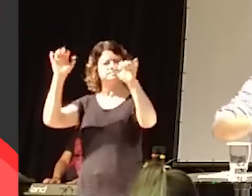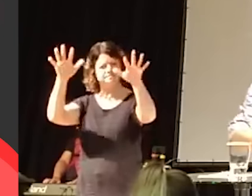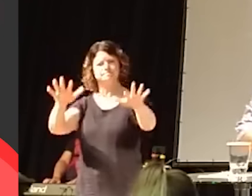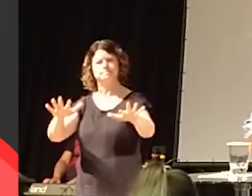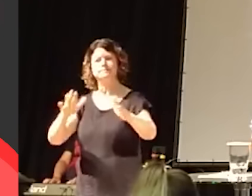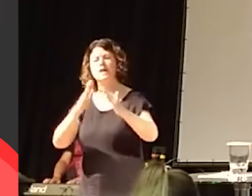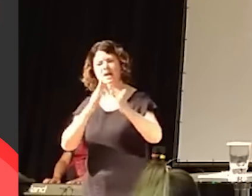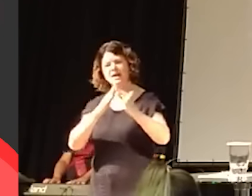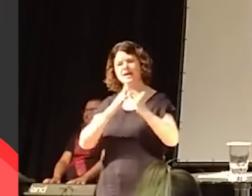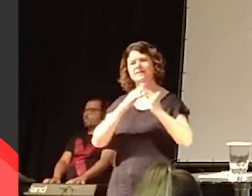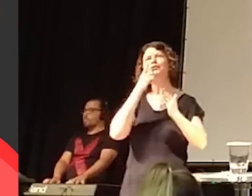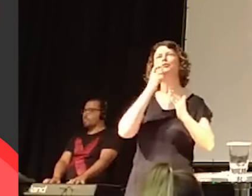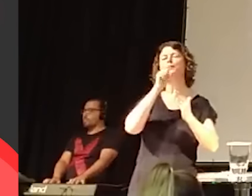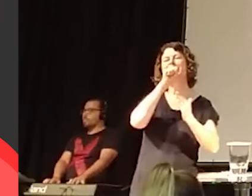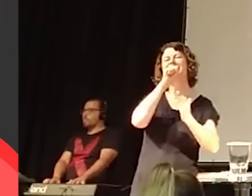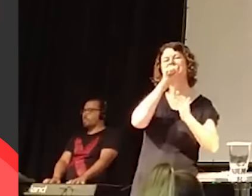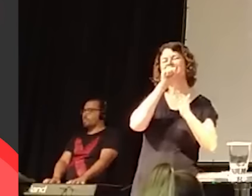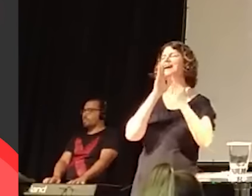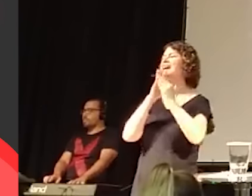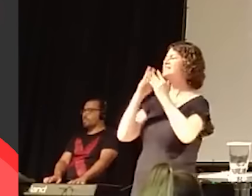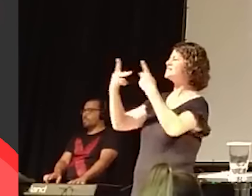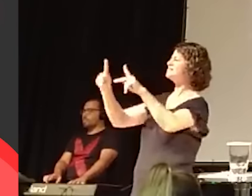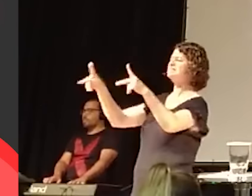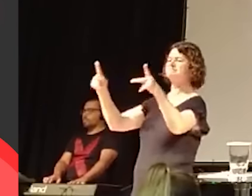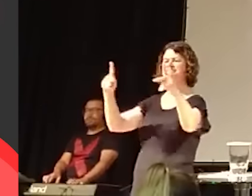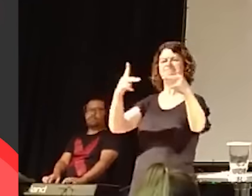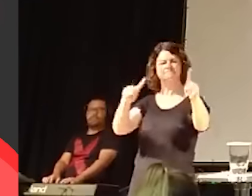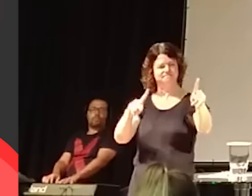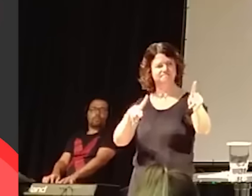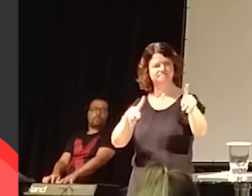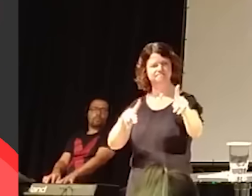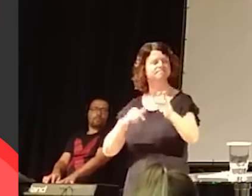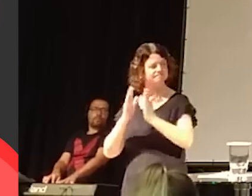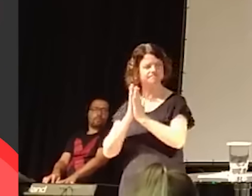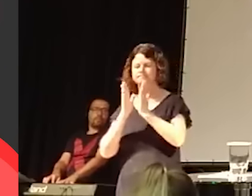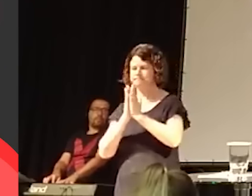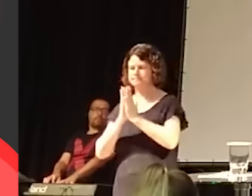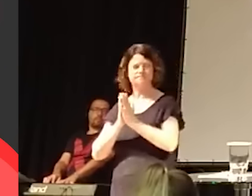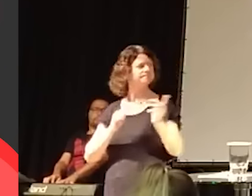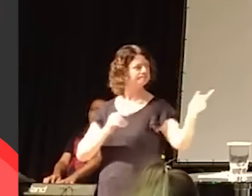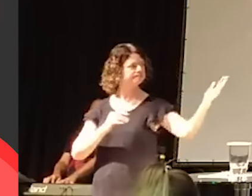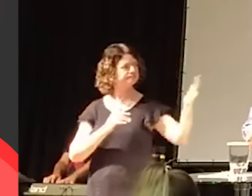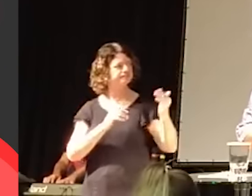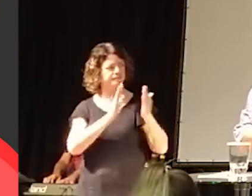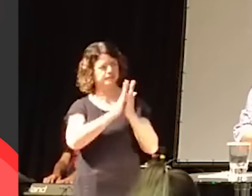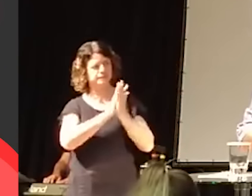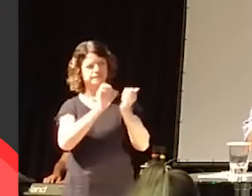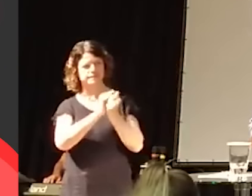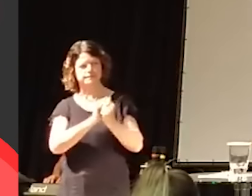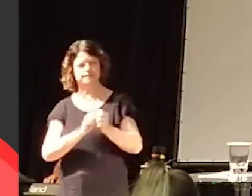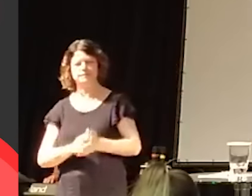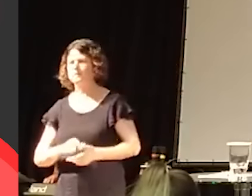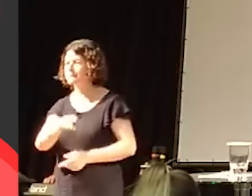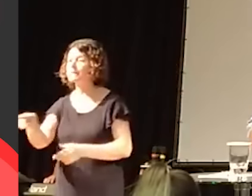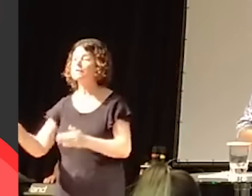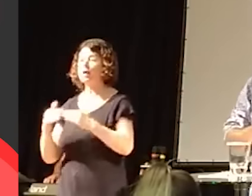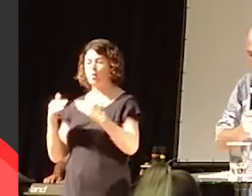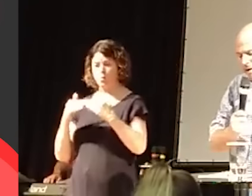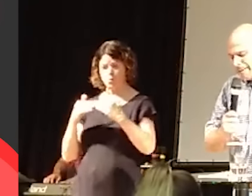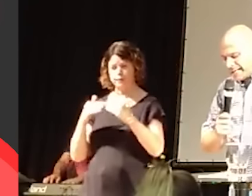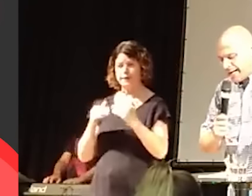tua casa é tua casa vamos orar eu vou orar e você vai orar também aqui comigo e você vai concordar na